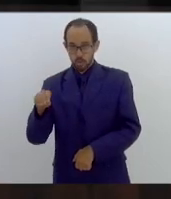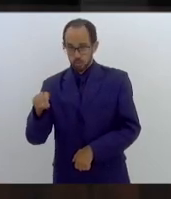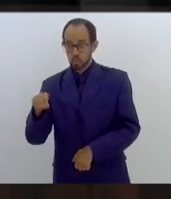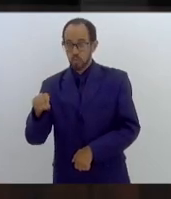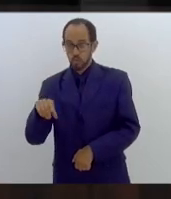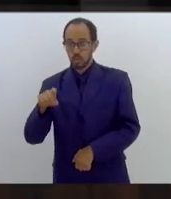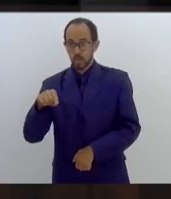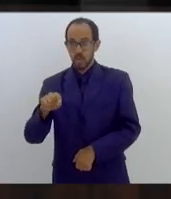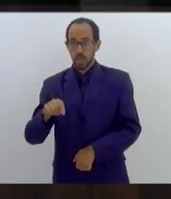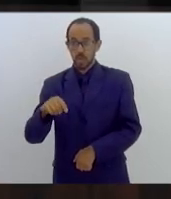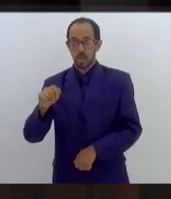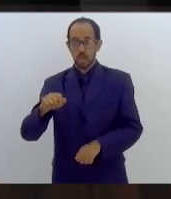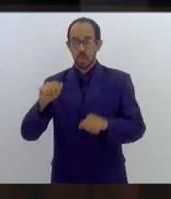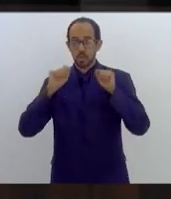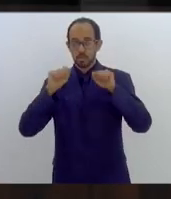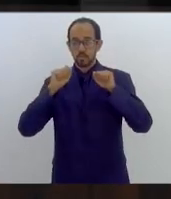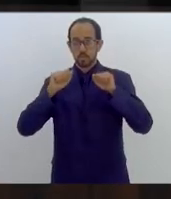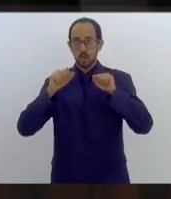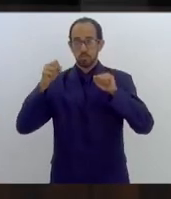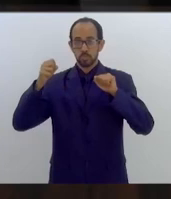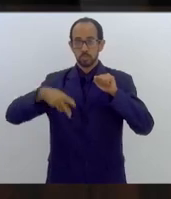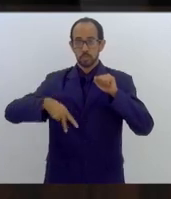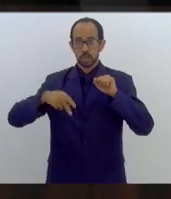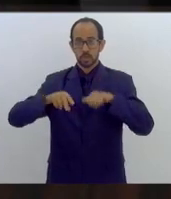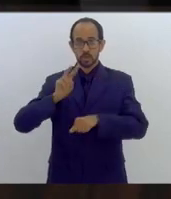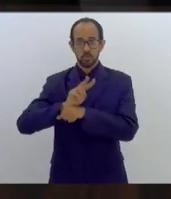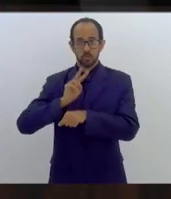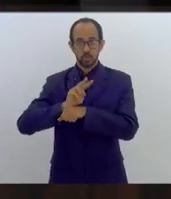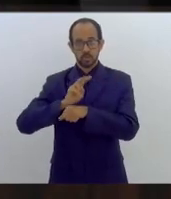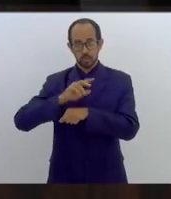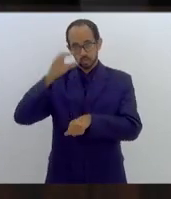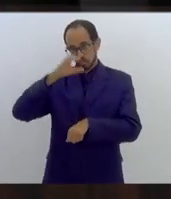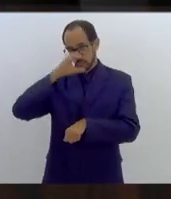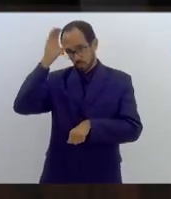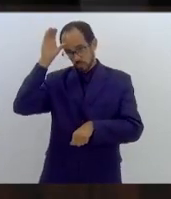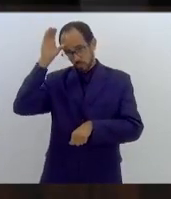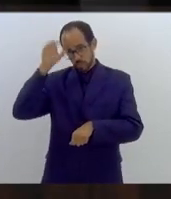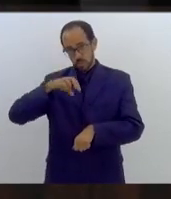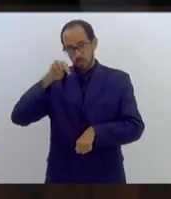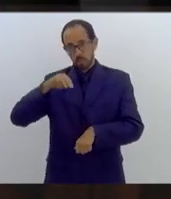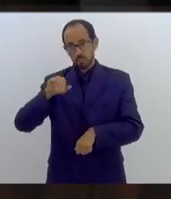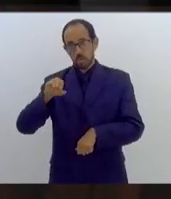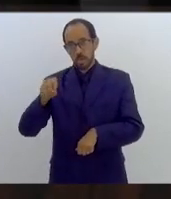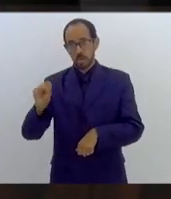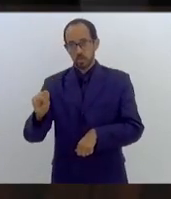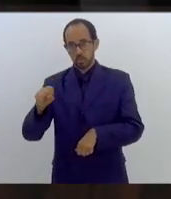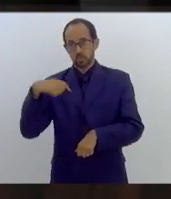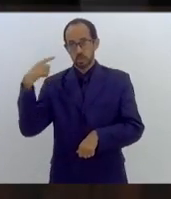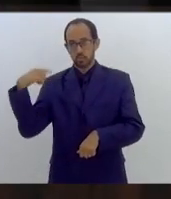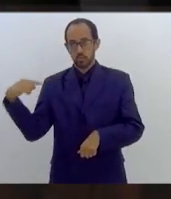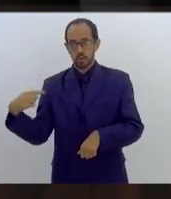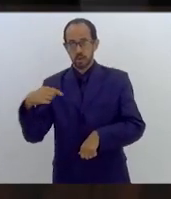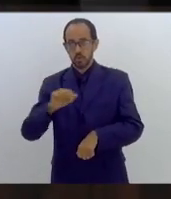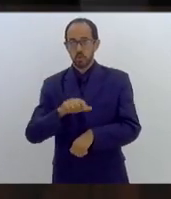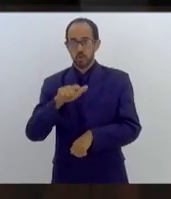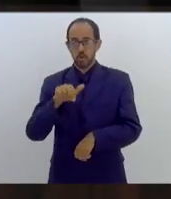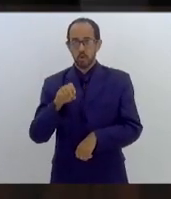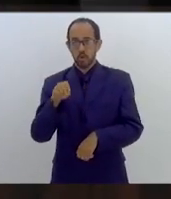aposentado, Comissão de Defesa do Consumidor, Marcos César de Souza Lima, advogado, Leonardo Dixon,